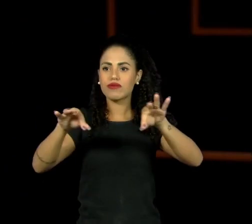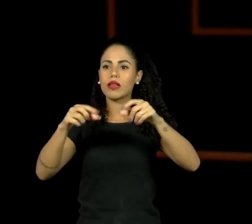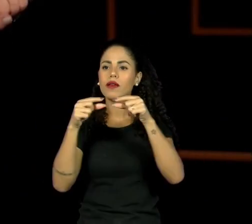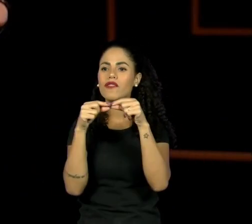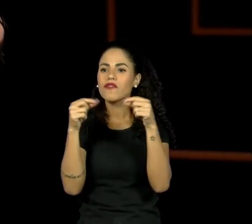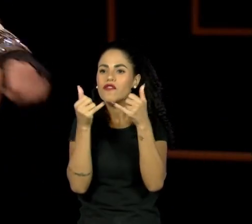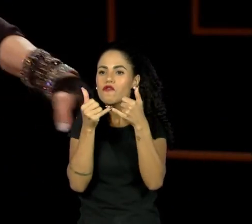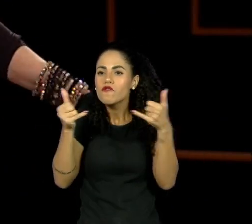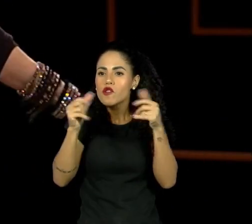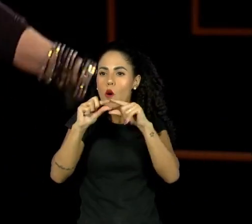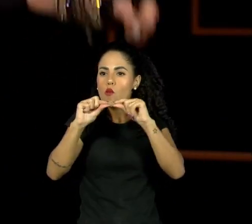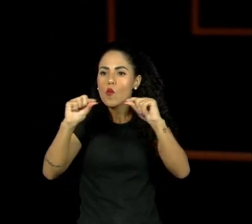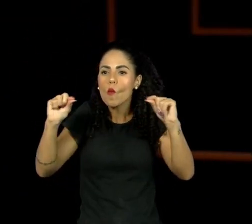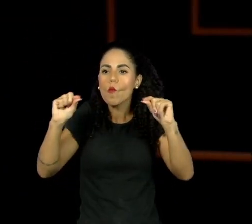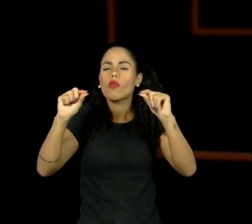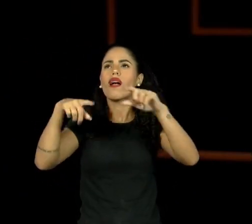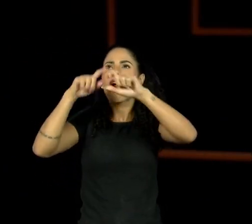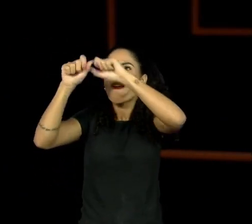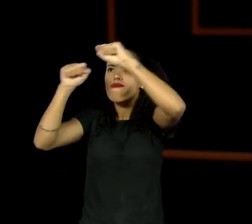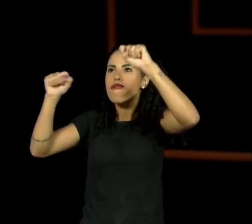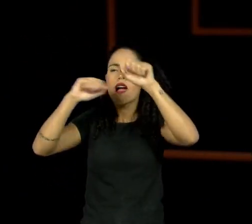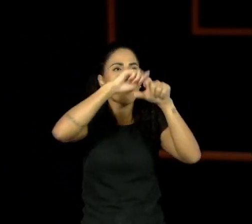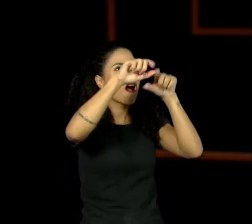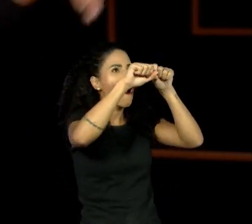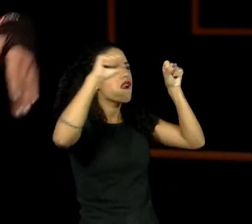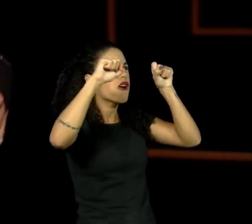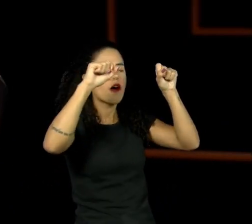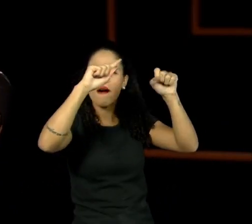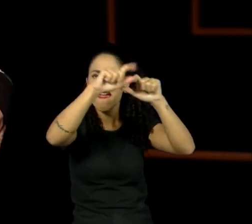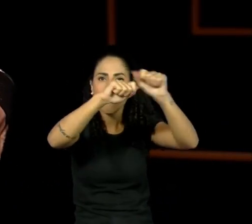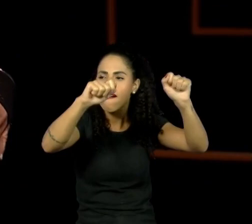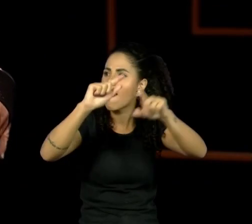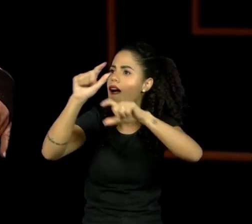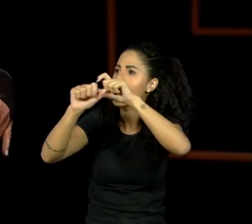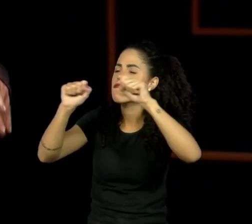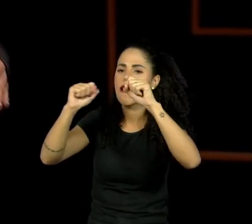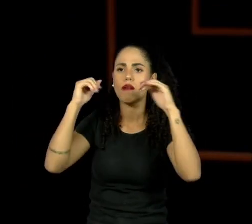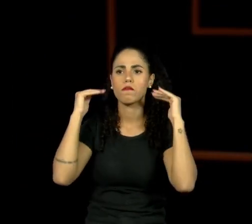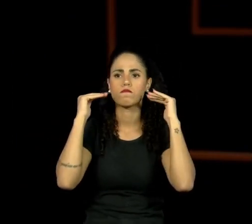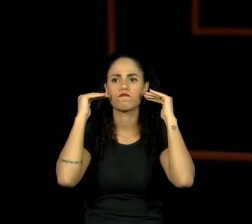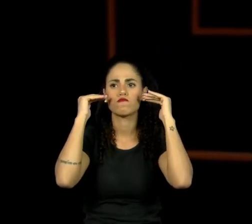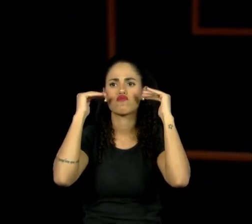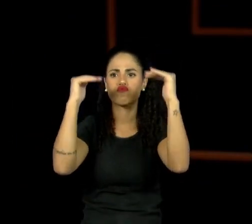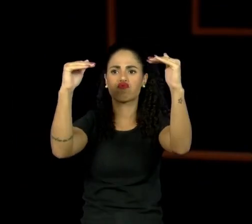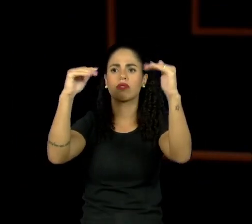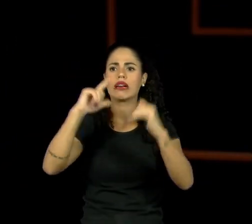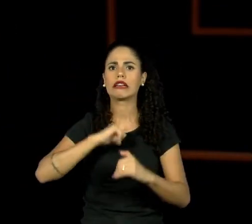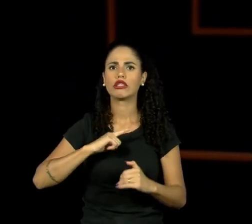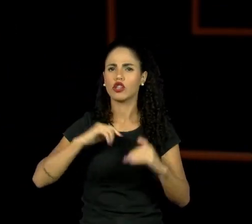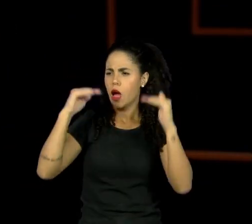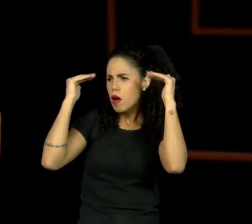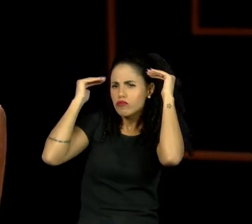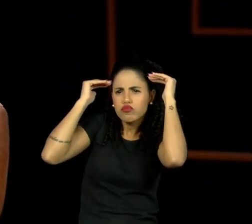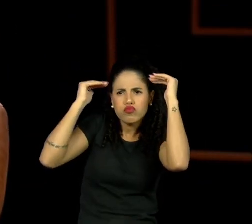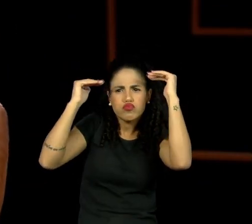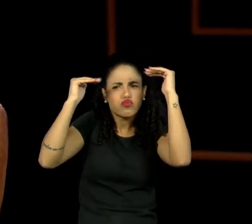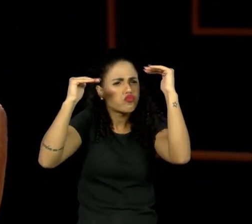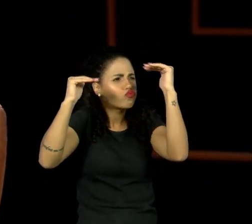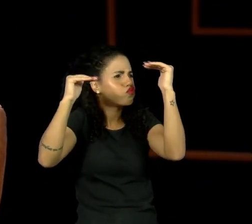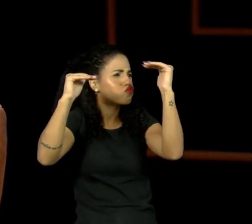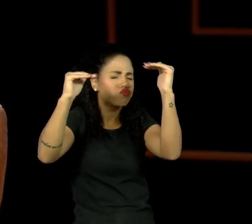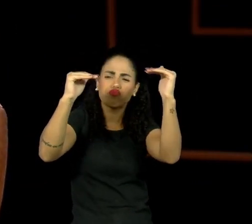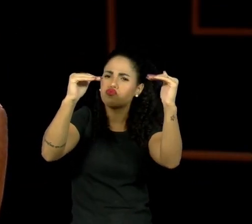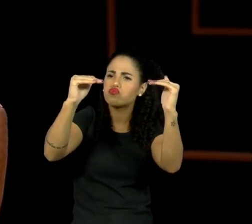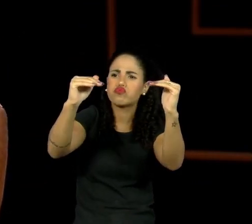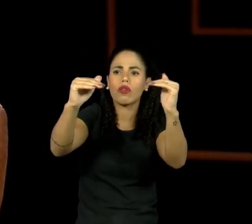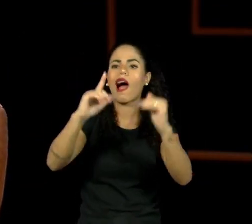fio não quebra, né? Amarrei em cima do negócio que era uma cobertura e ela tinha uma... Sabe quando